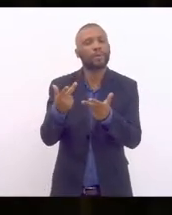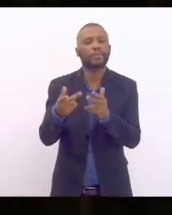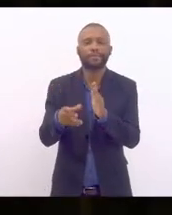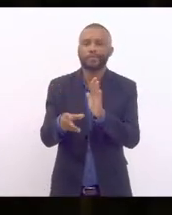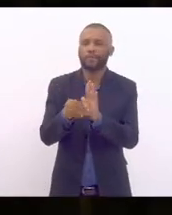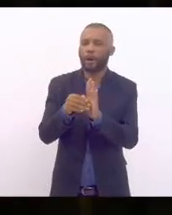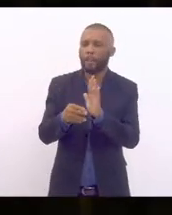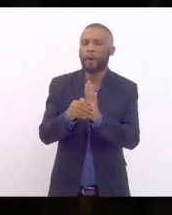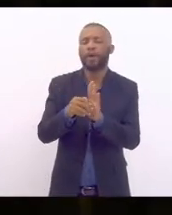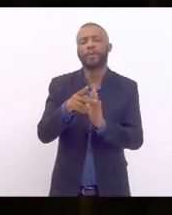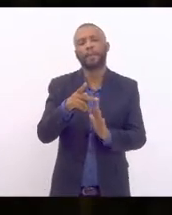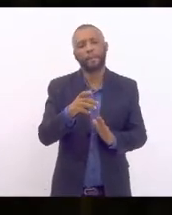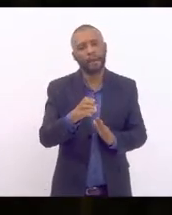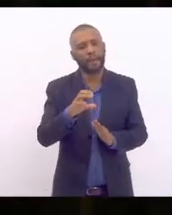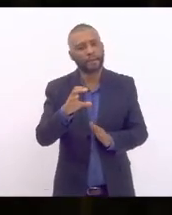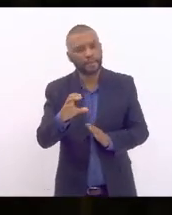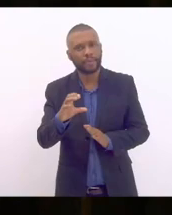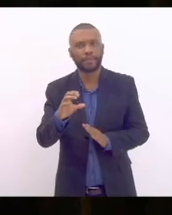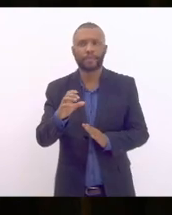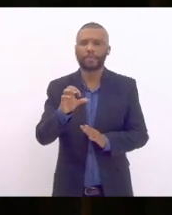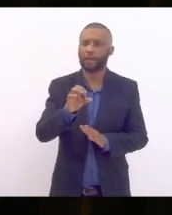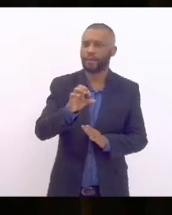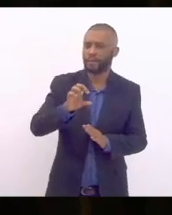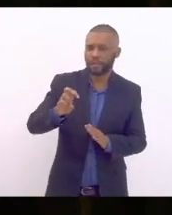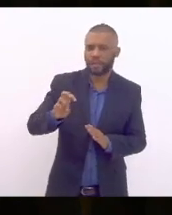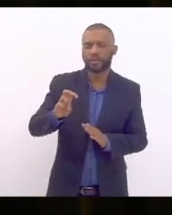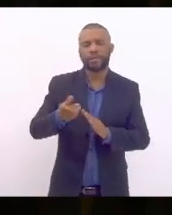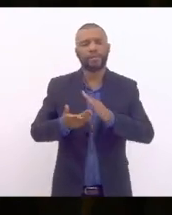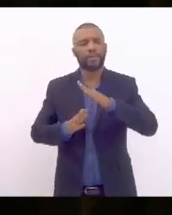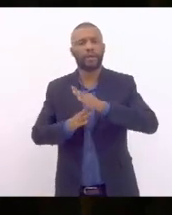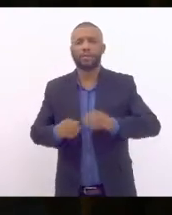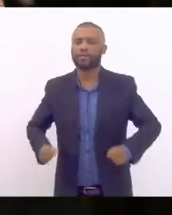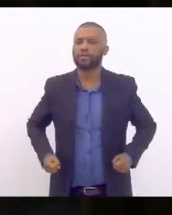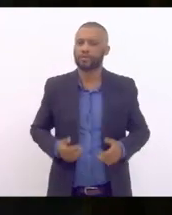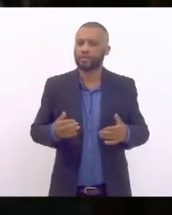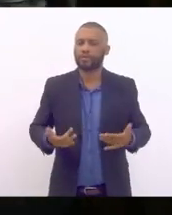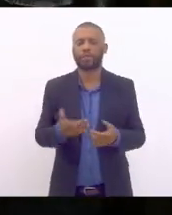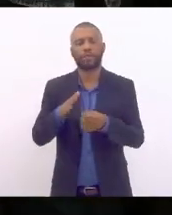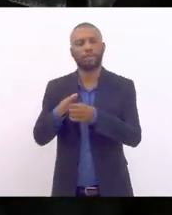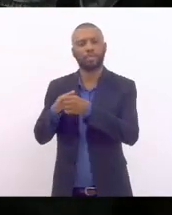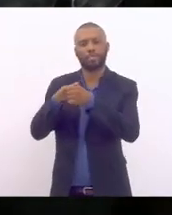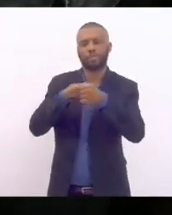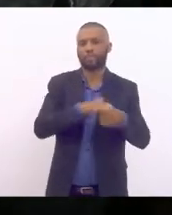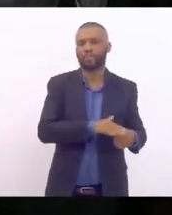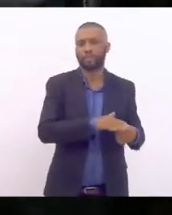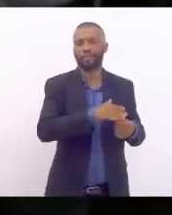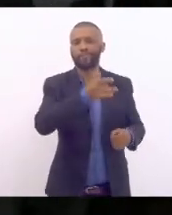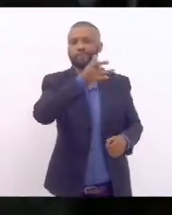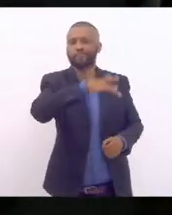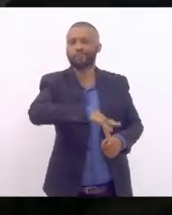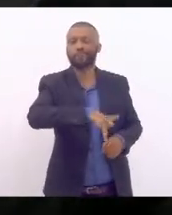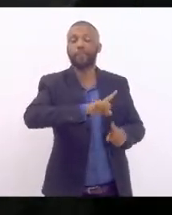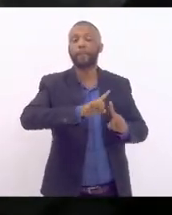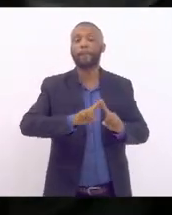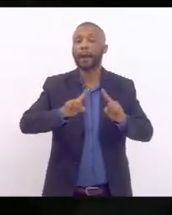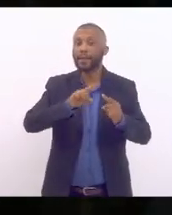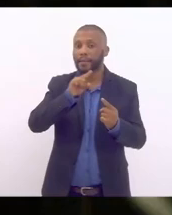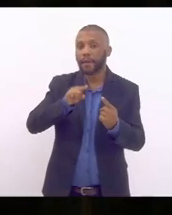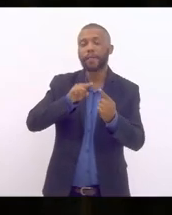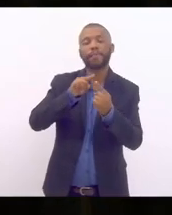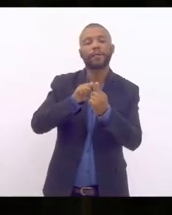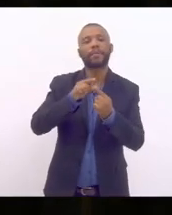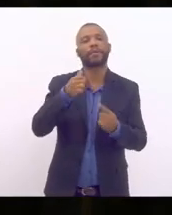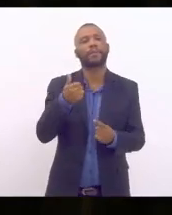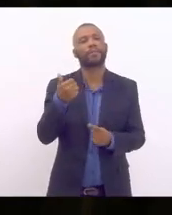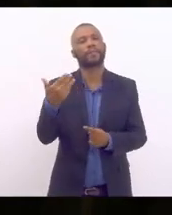constitucional 95 essa esse teto de gastos que nos coloca para baixo que nos de baixa mas a meta 13